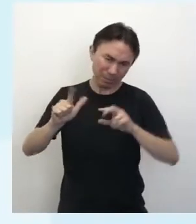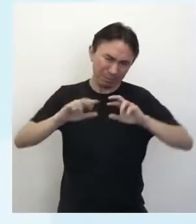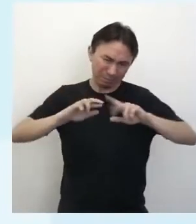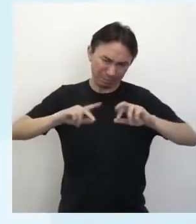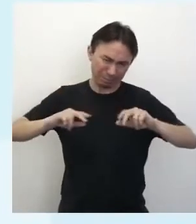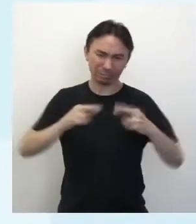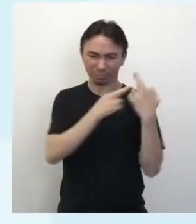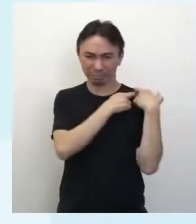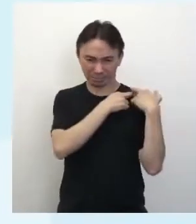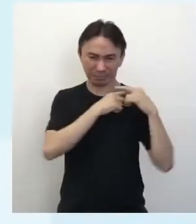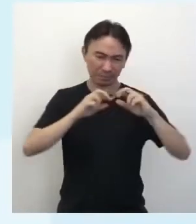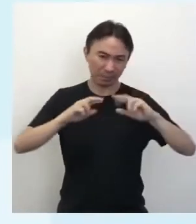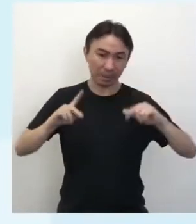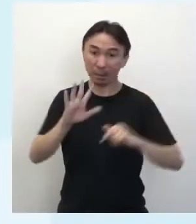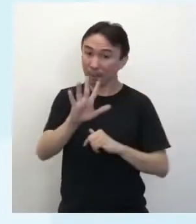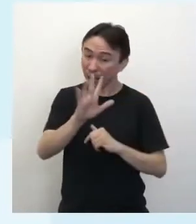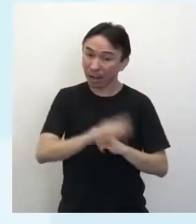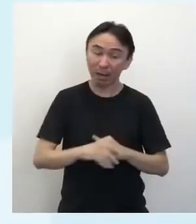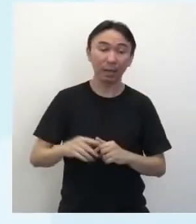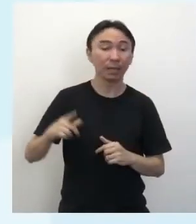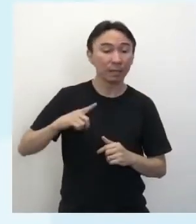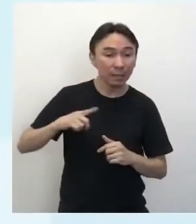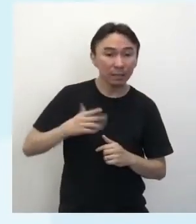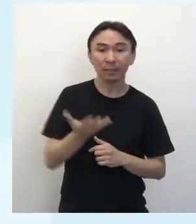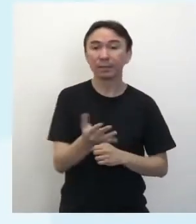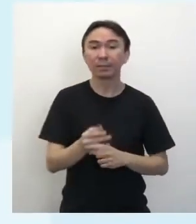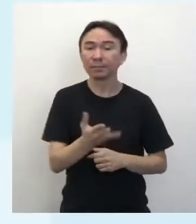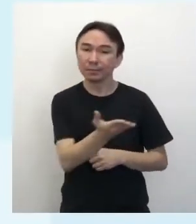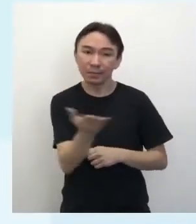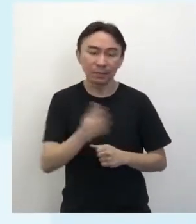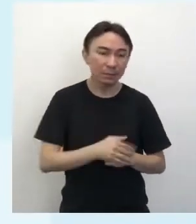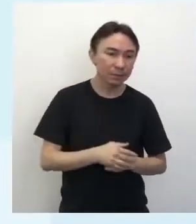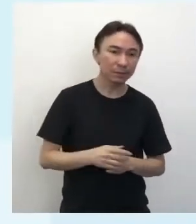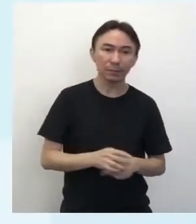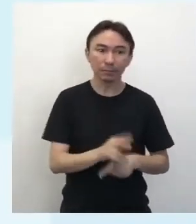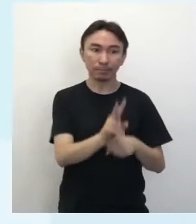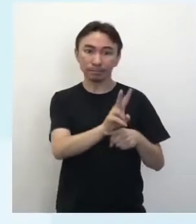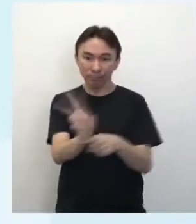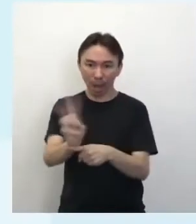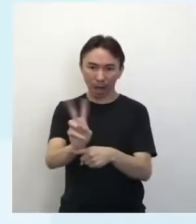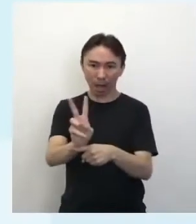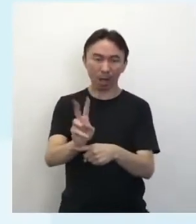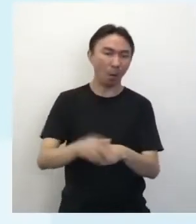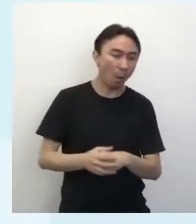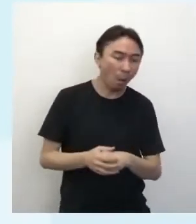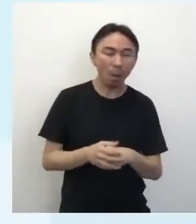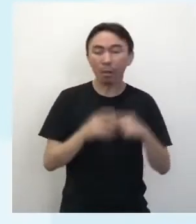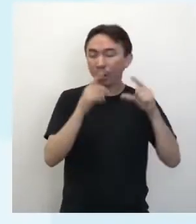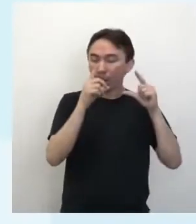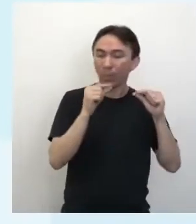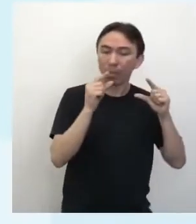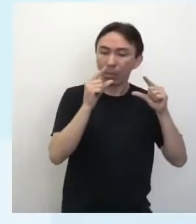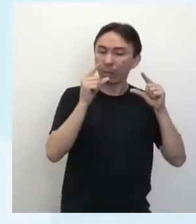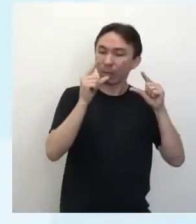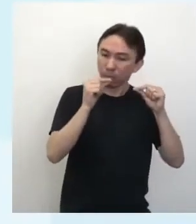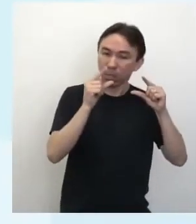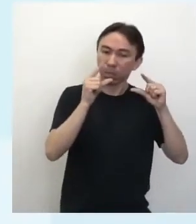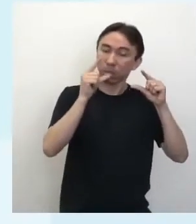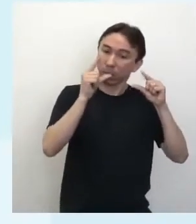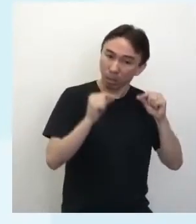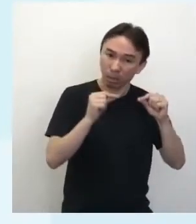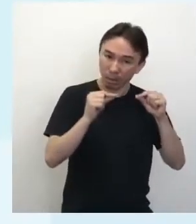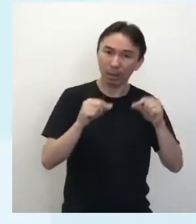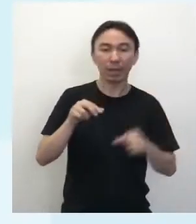responsável, por exemplo, por esse seu sentimento de vigília ou de sono, de adormecer ou ficar em vigília,